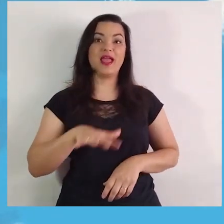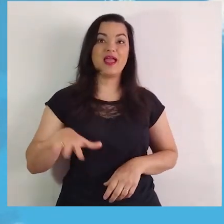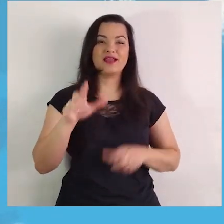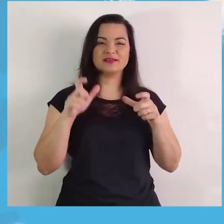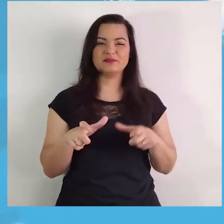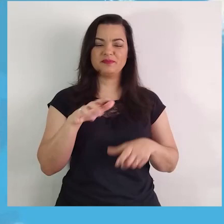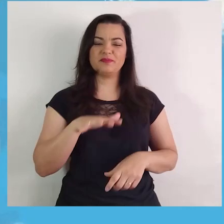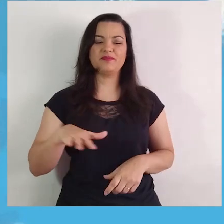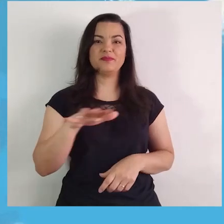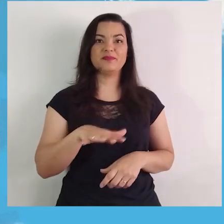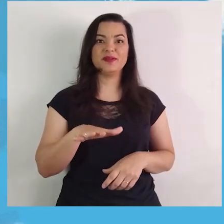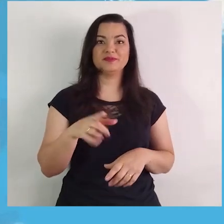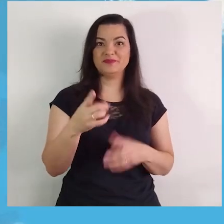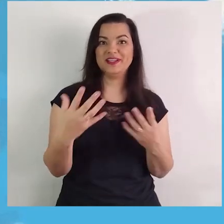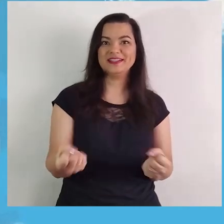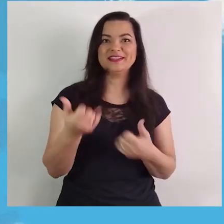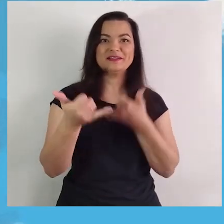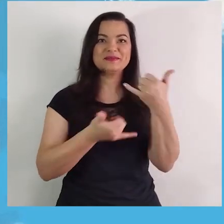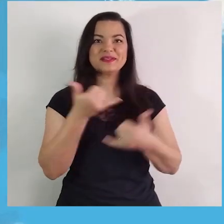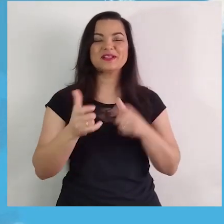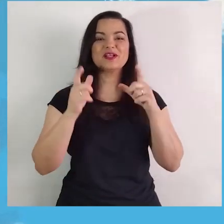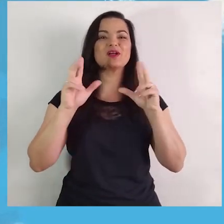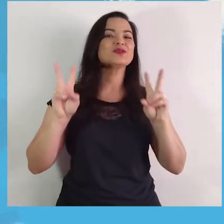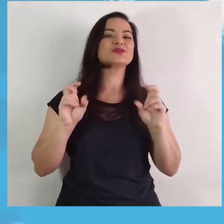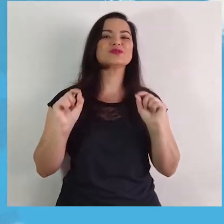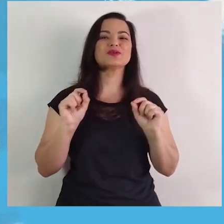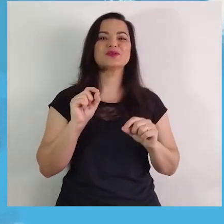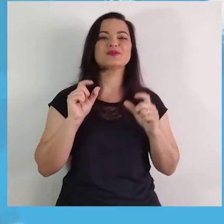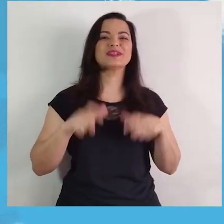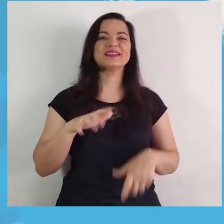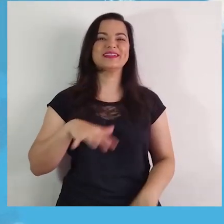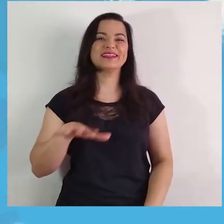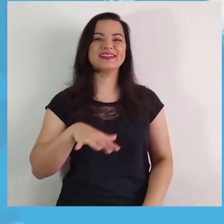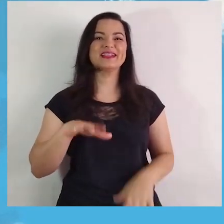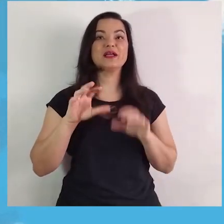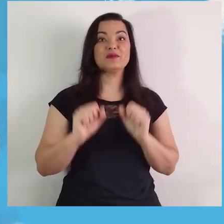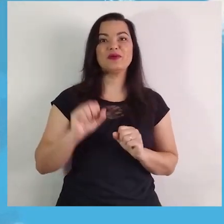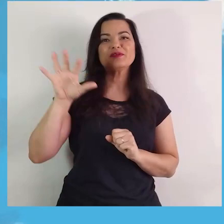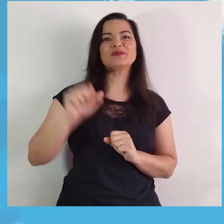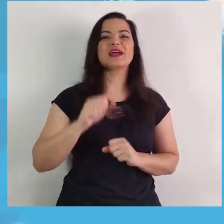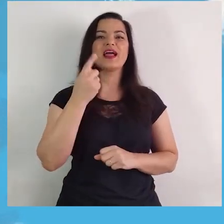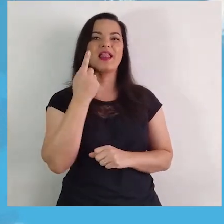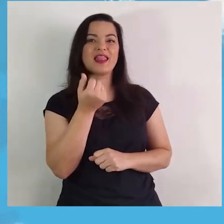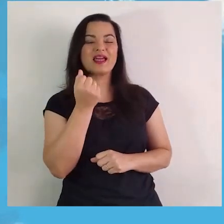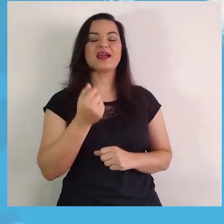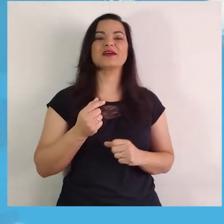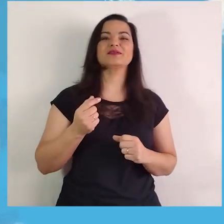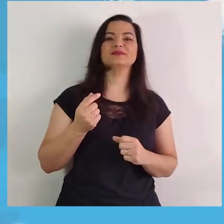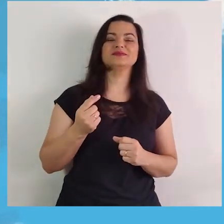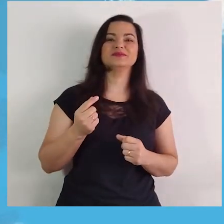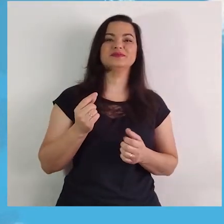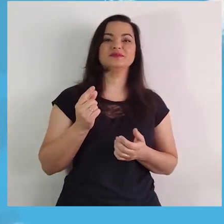brincadeira sobre espaços? Você pode separar aí um papel e uma caneta, um lápis, uma lapiseira, uma canetinha, qualquer coisa que tiver na sua casa,